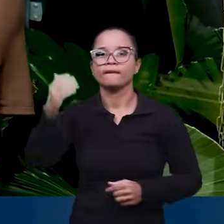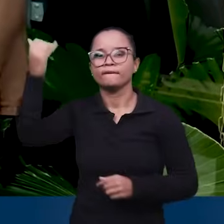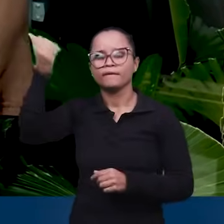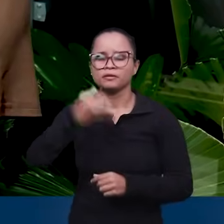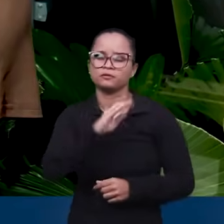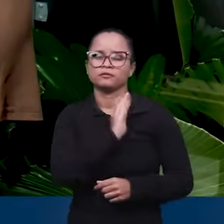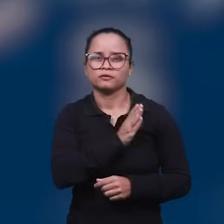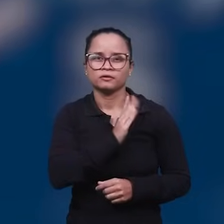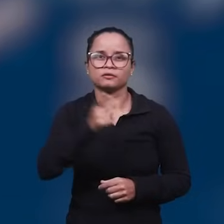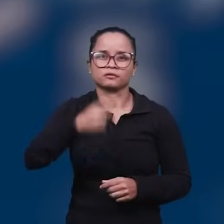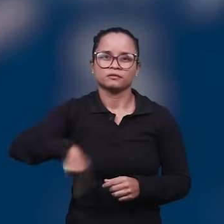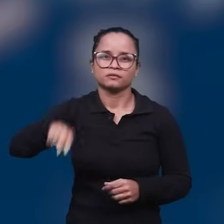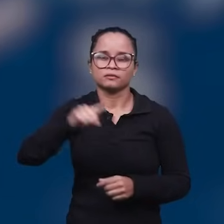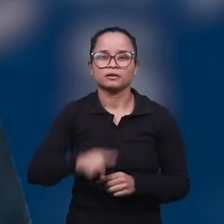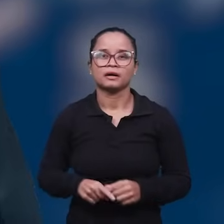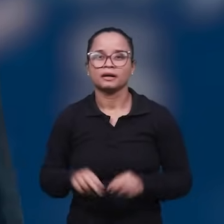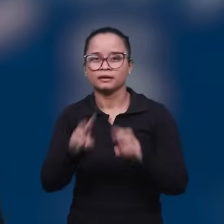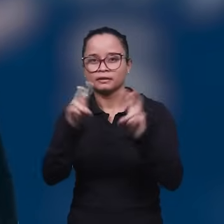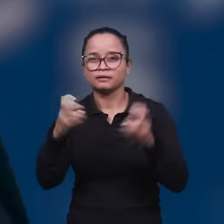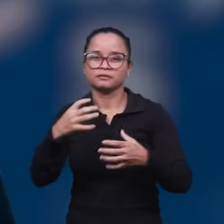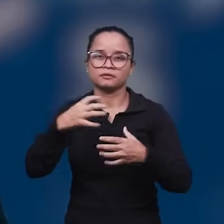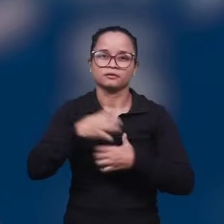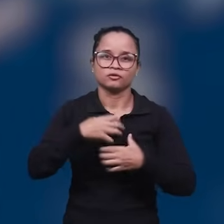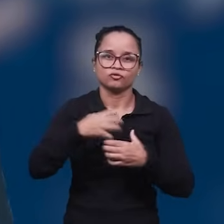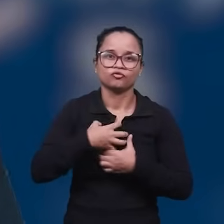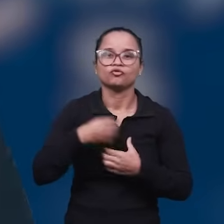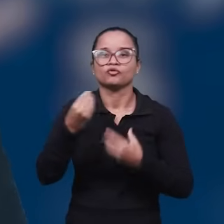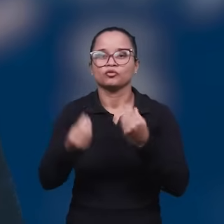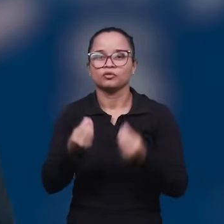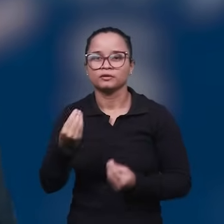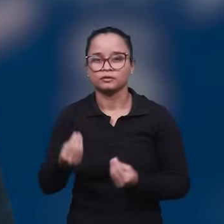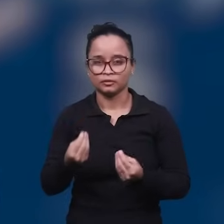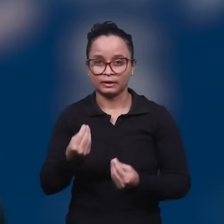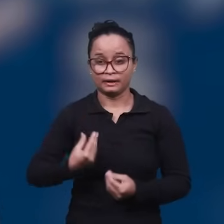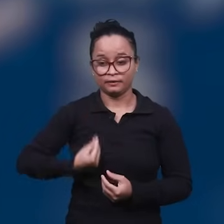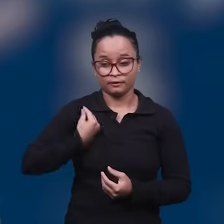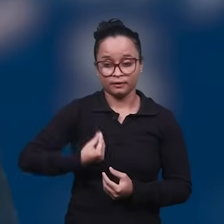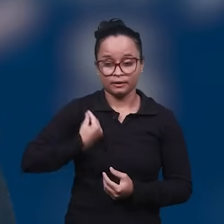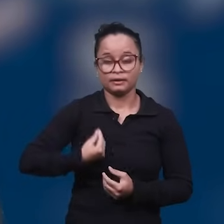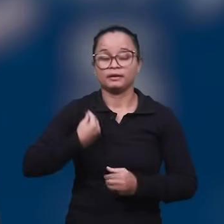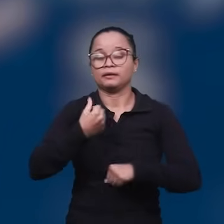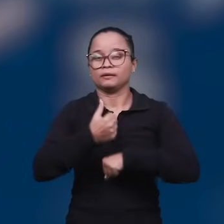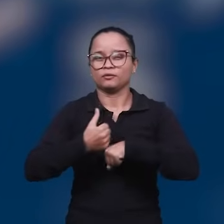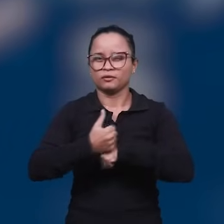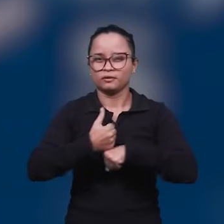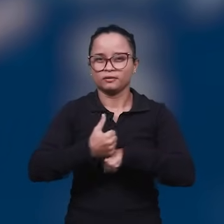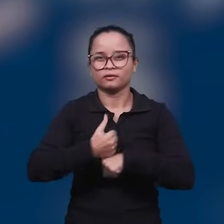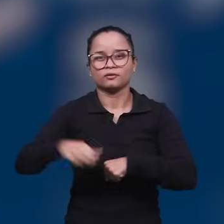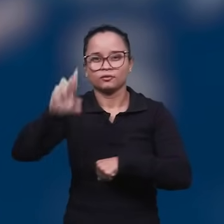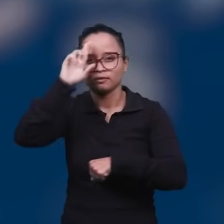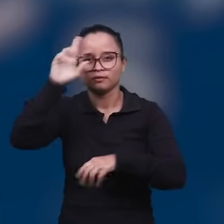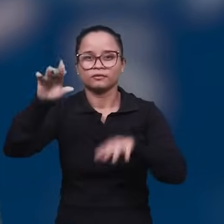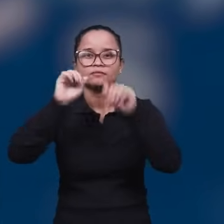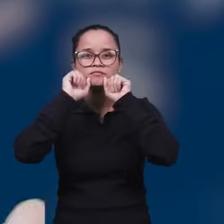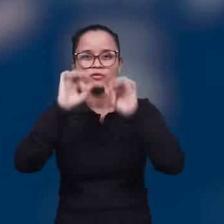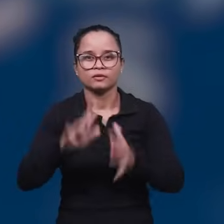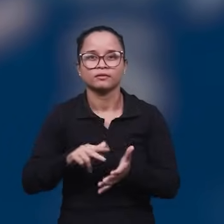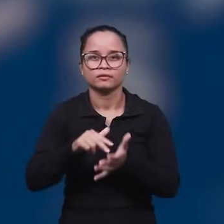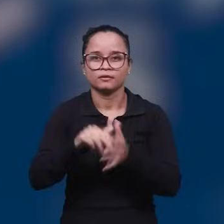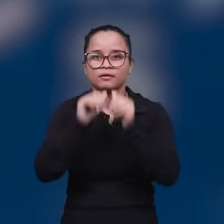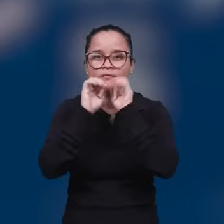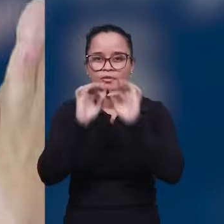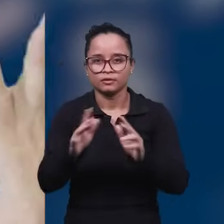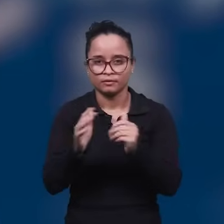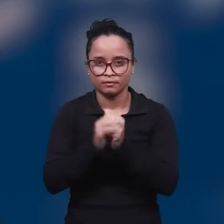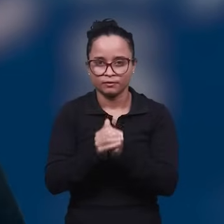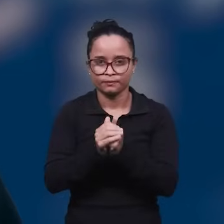paz do Senhor Jesus. Que maravilha! Irmãos, eu fico maravilhada em ver tudo que o Senhor tem operado em nosso meio. E você